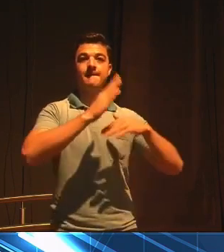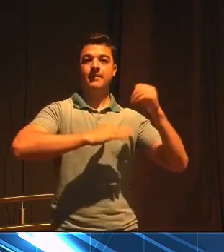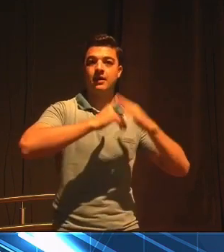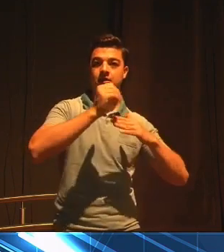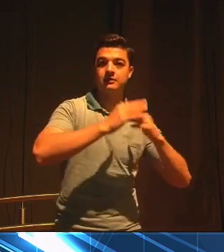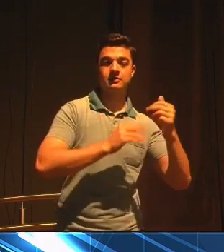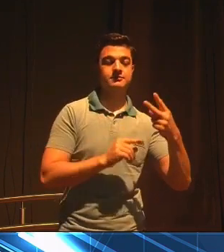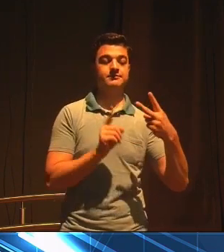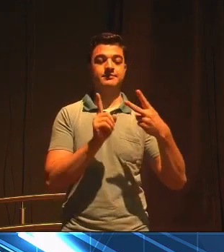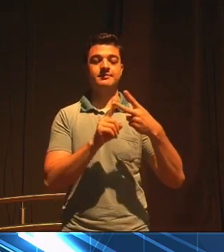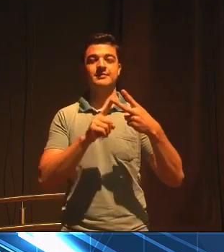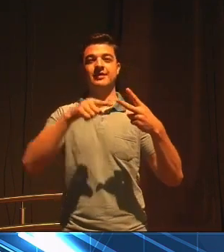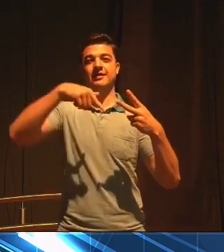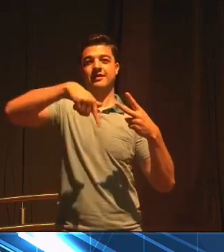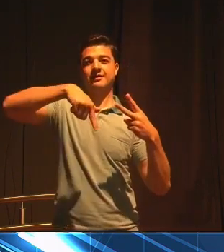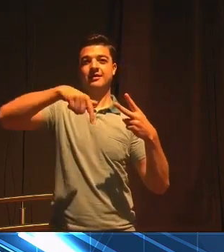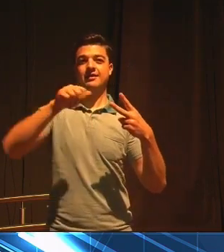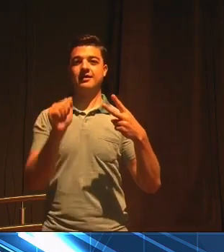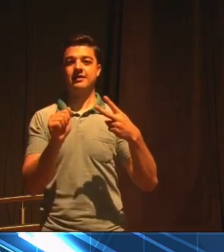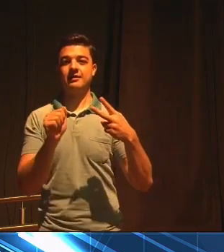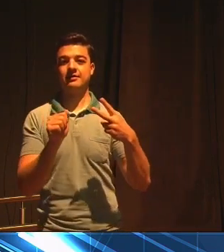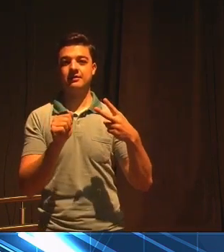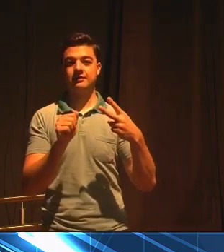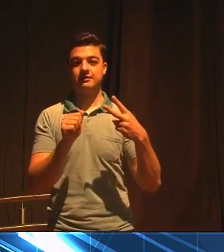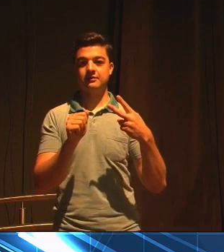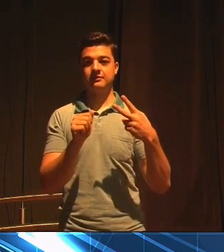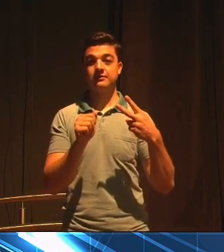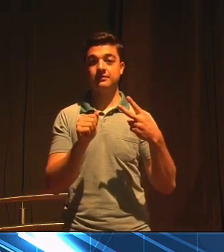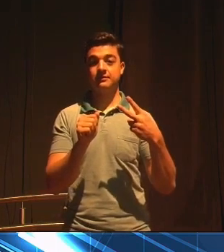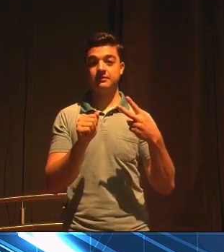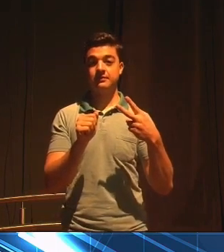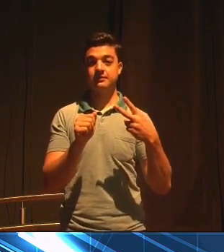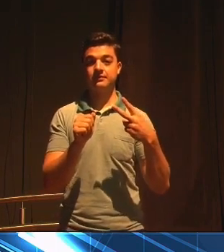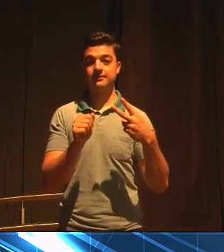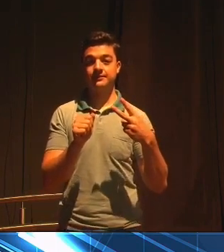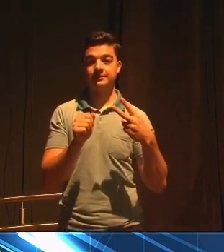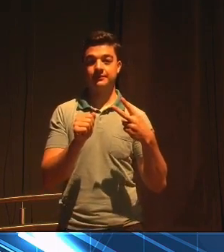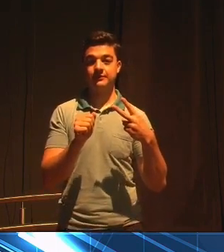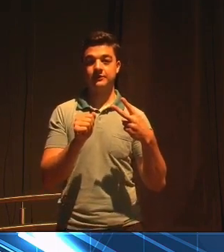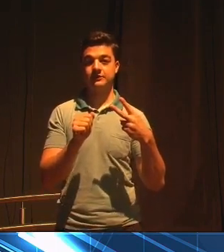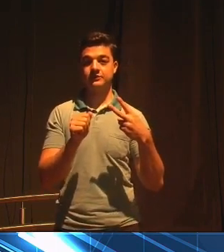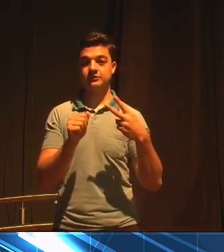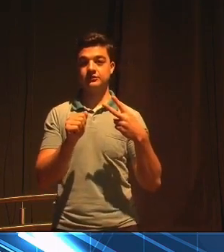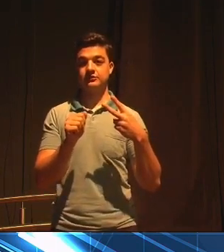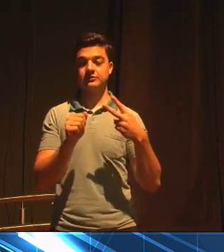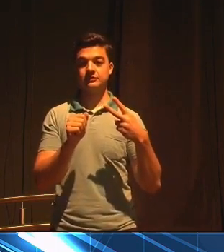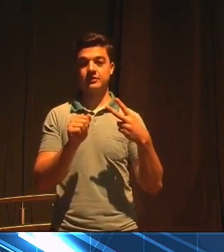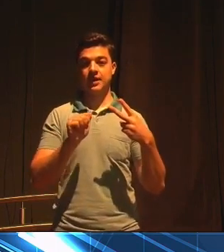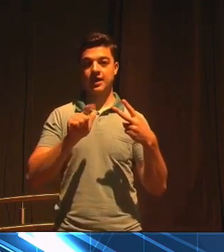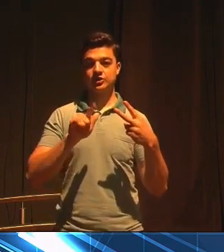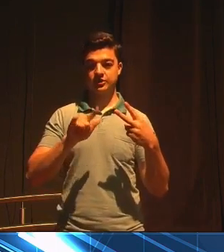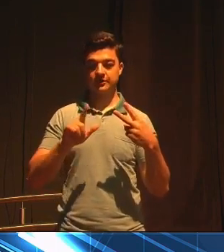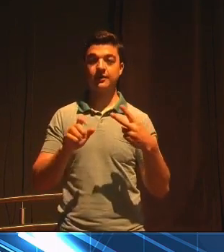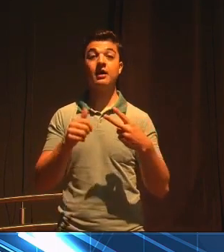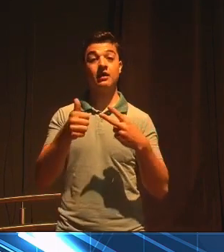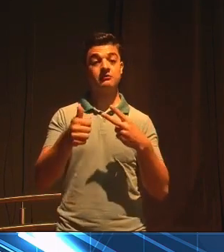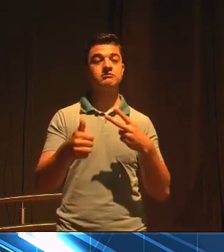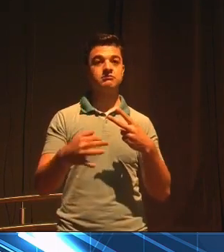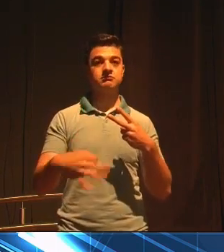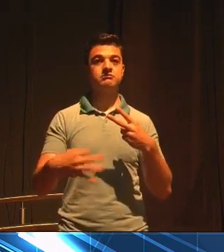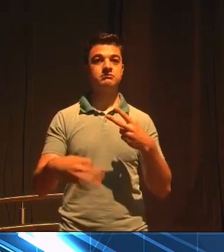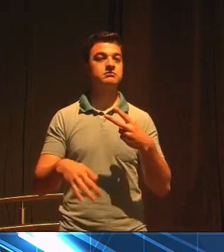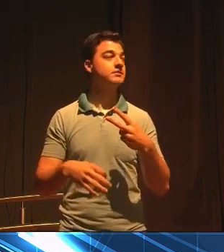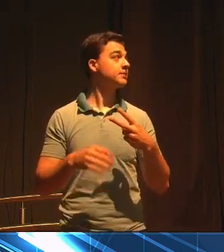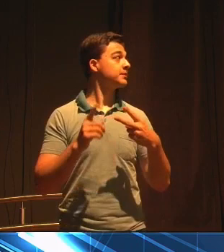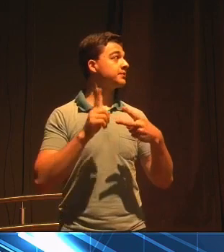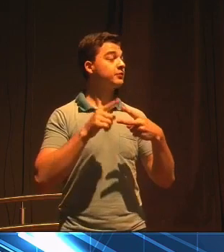é o QA em Agile. Para quem trabalha com qualidade de software, sabe que, infelizmente, os conteúdos de ensino para nós que